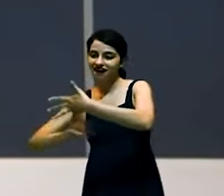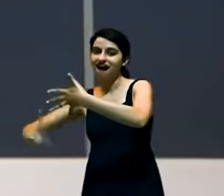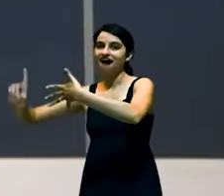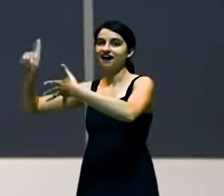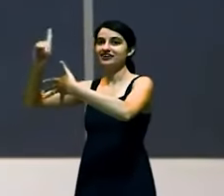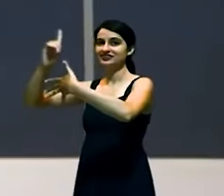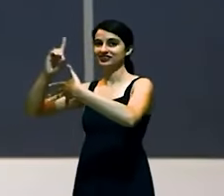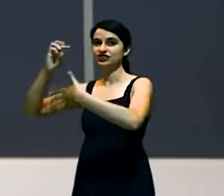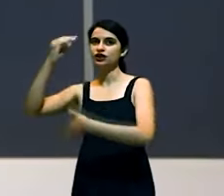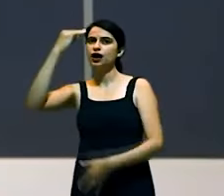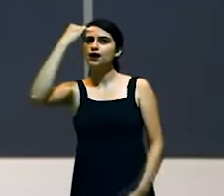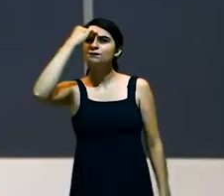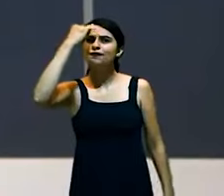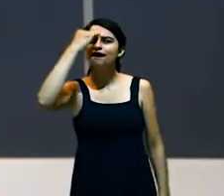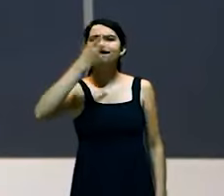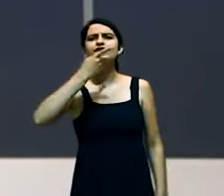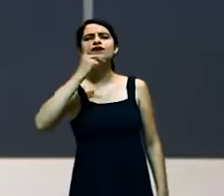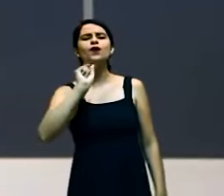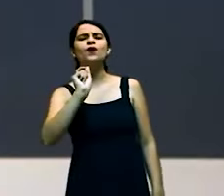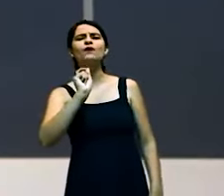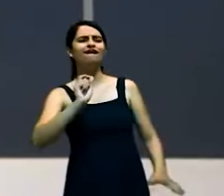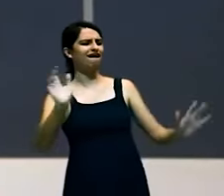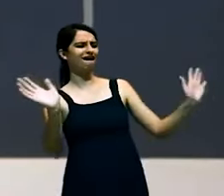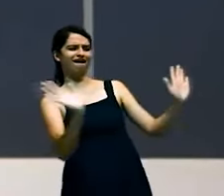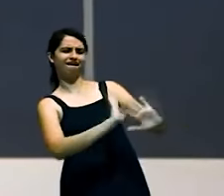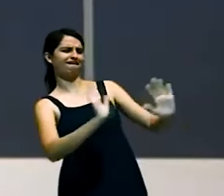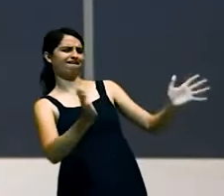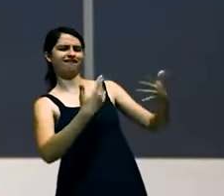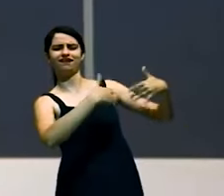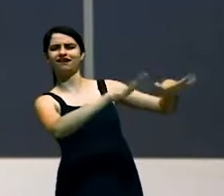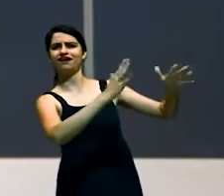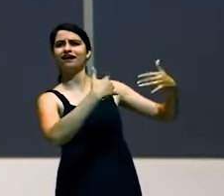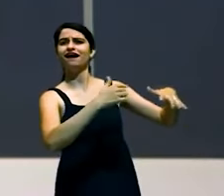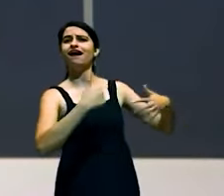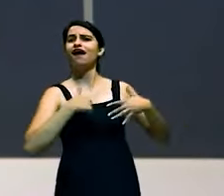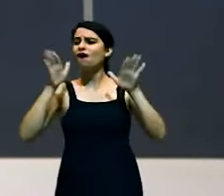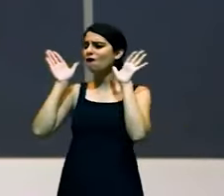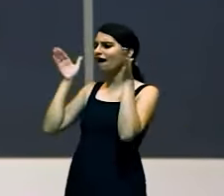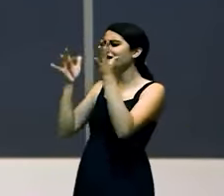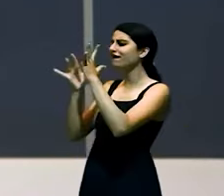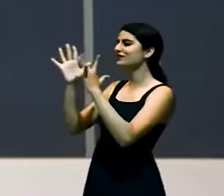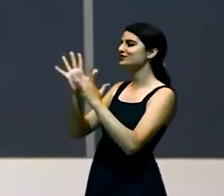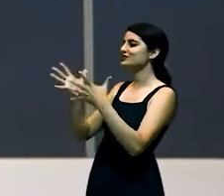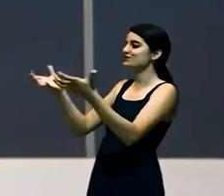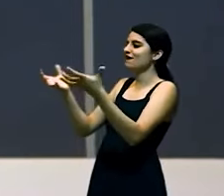Maria falou o seguinte: não me incomode, não faça nada, eu quero estar aqui aos pés do Senhor, porque eu quero ouvir Jesus falar.